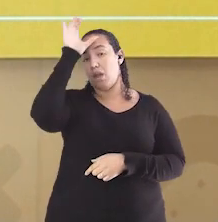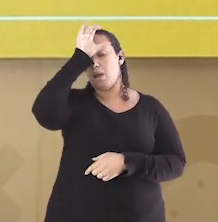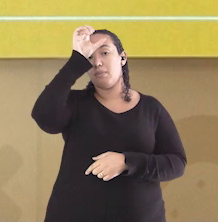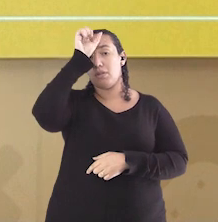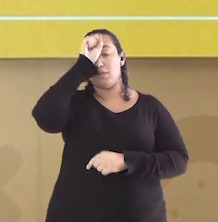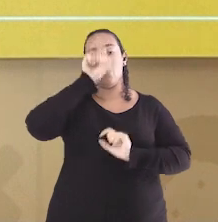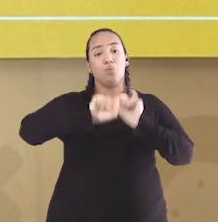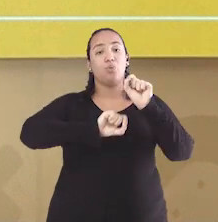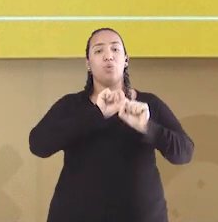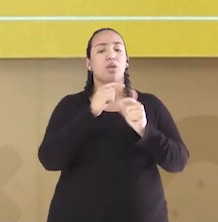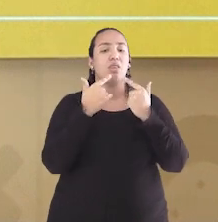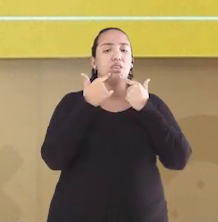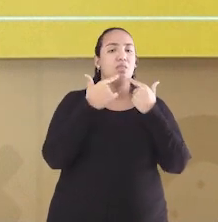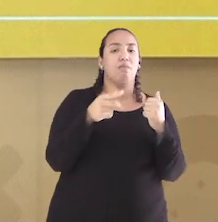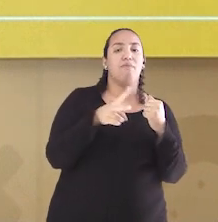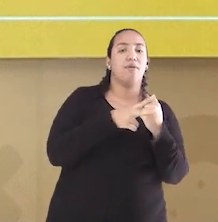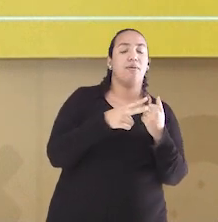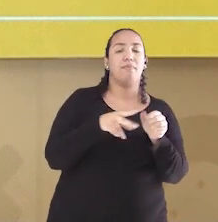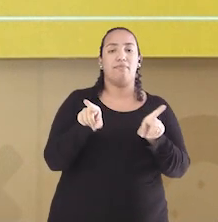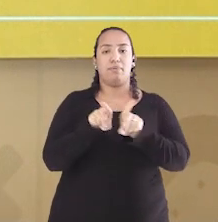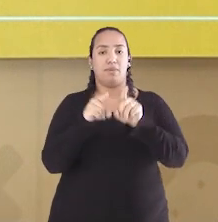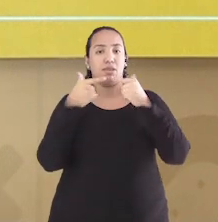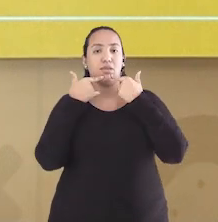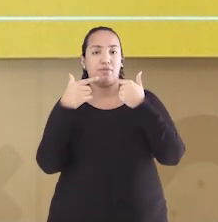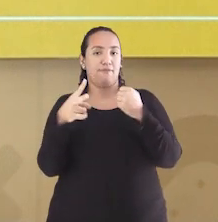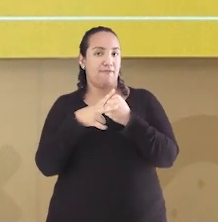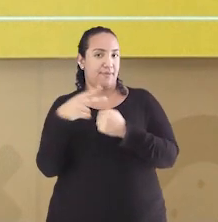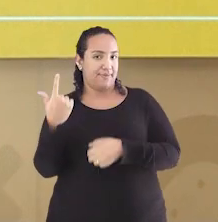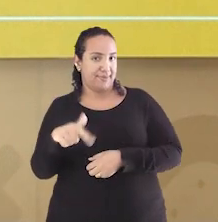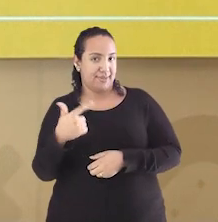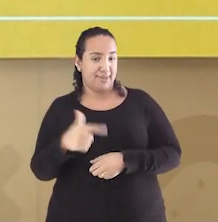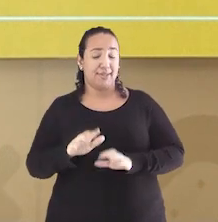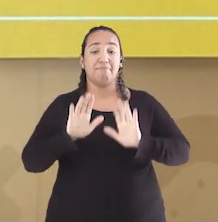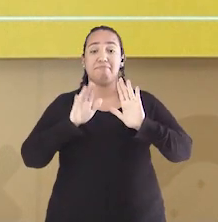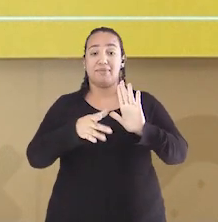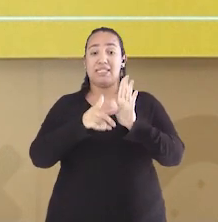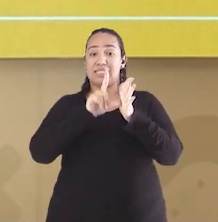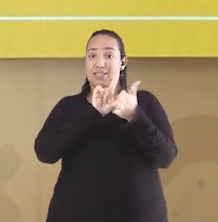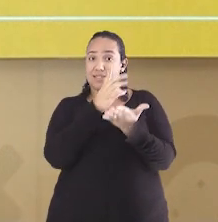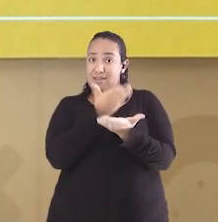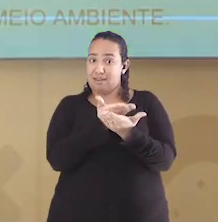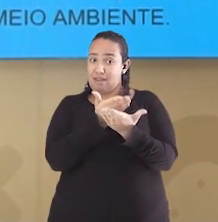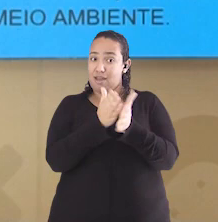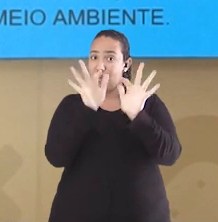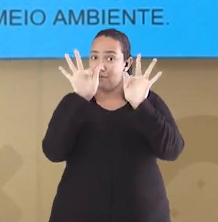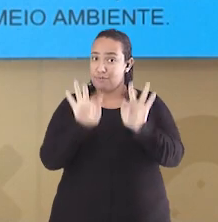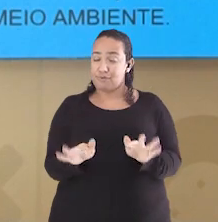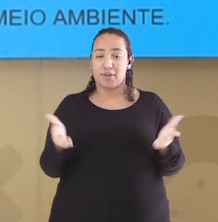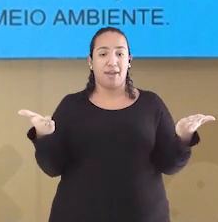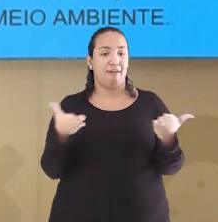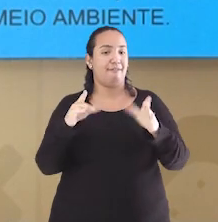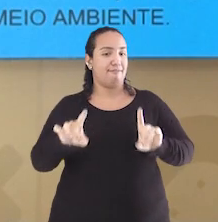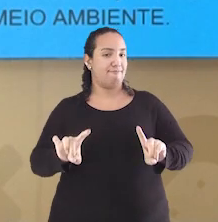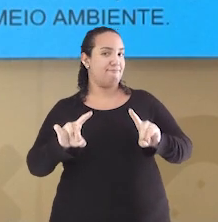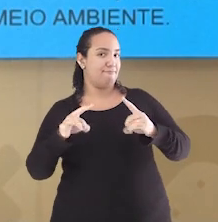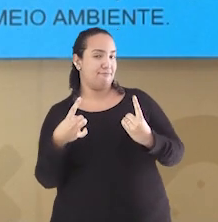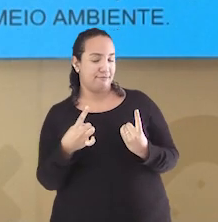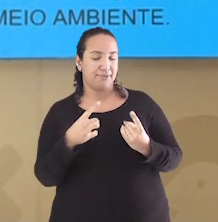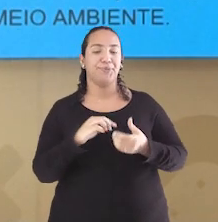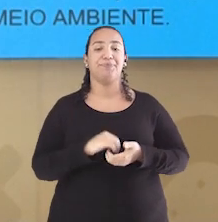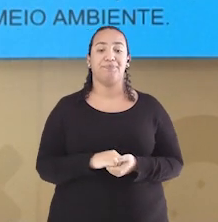o que são a linguagem verbal e a linguagem não verbal. E antes de nos despedirmos, que tal um